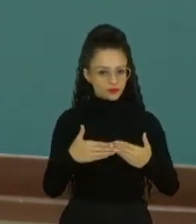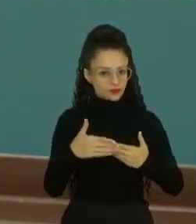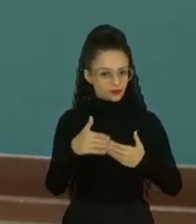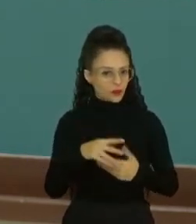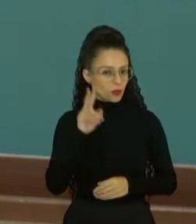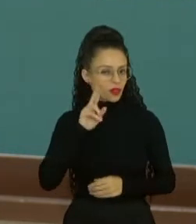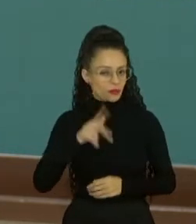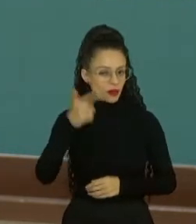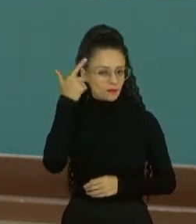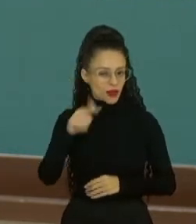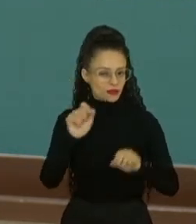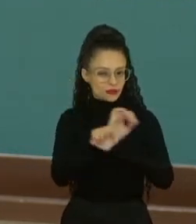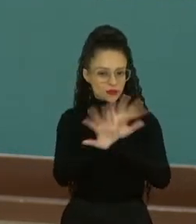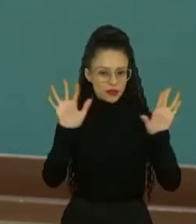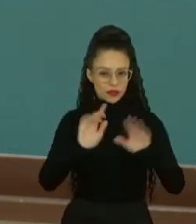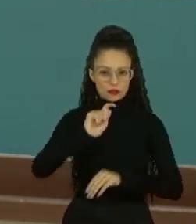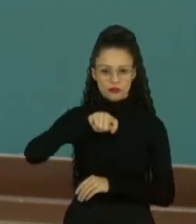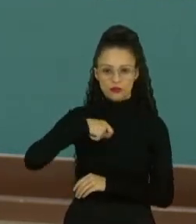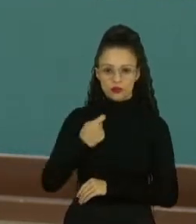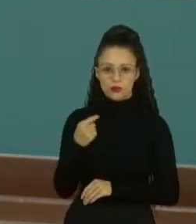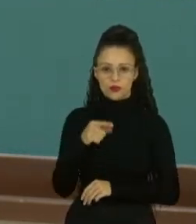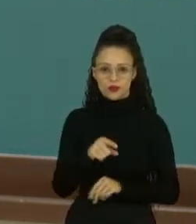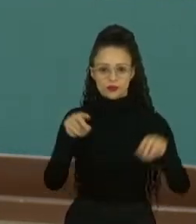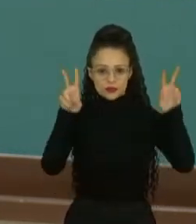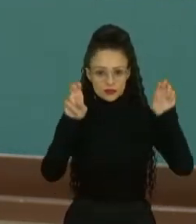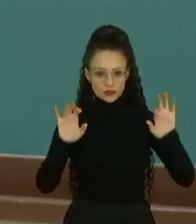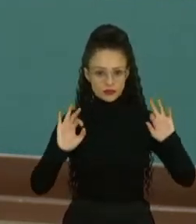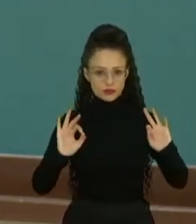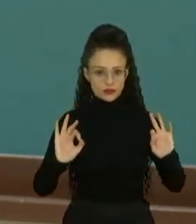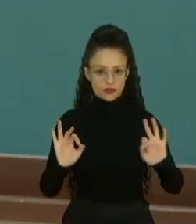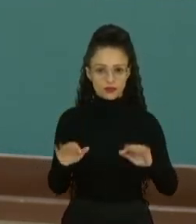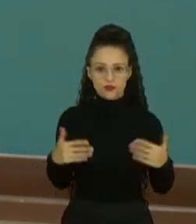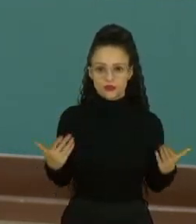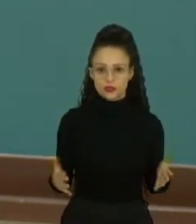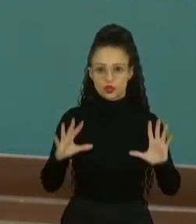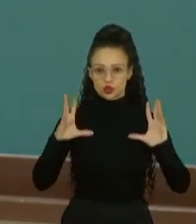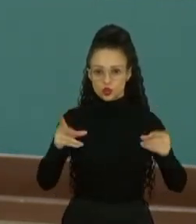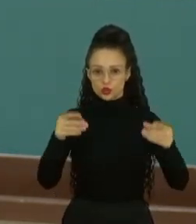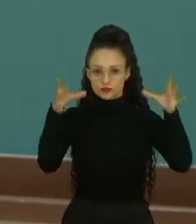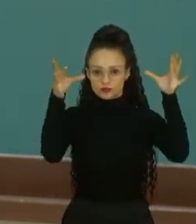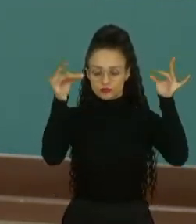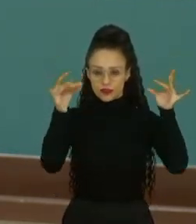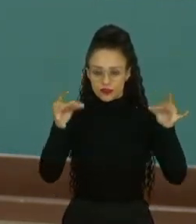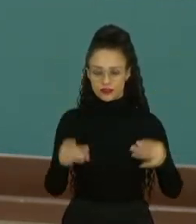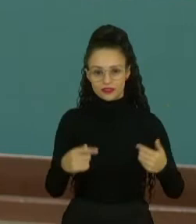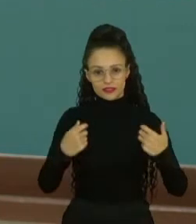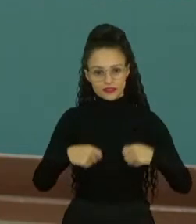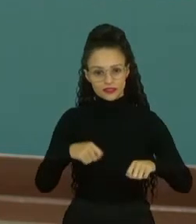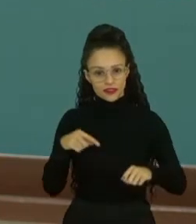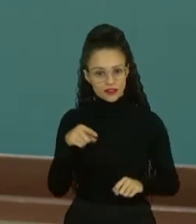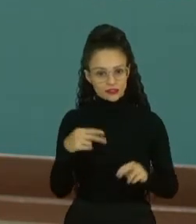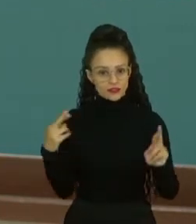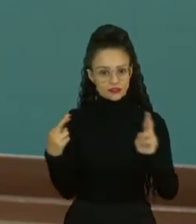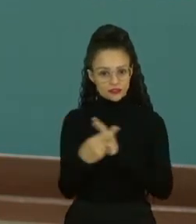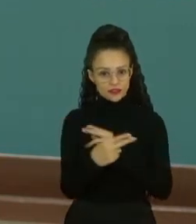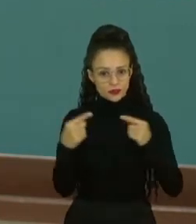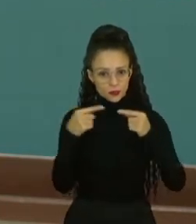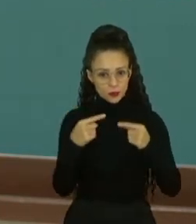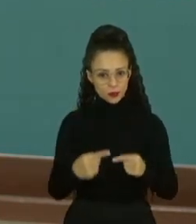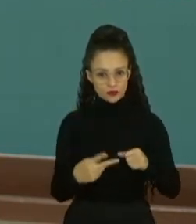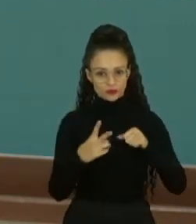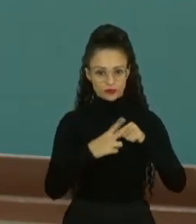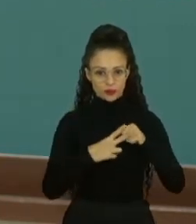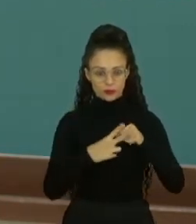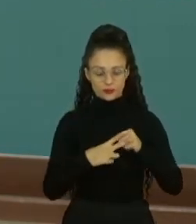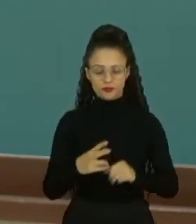lembrar um pouquinho melhor essa questão, certo? E todos os detalhes necessários para estabelecer essa concordância